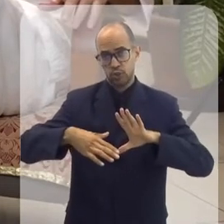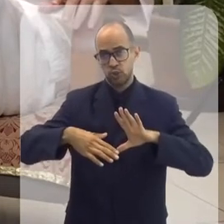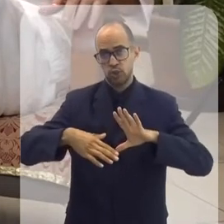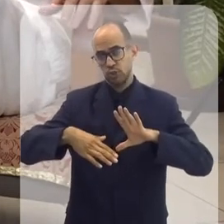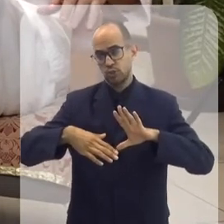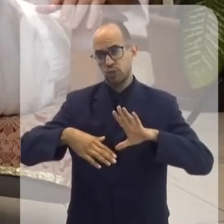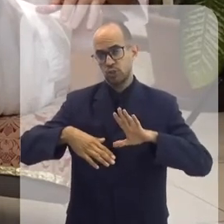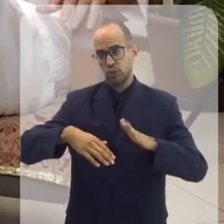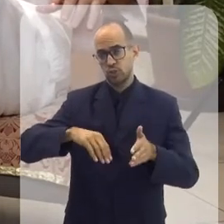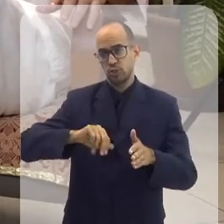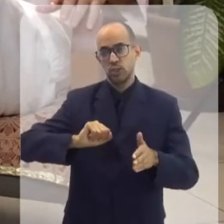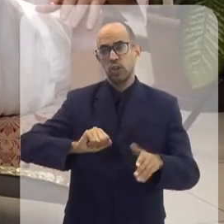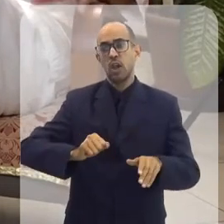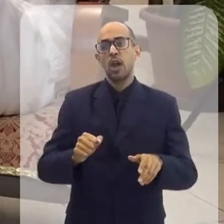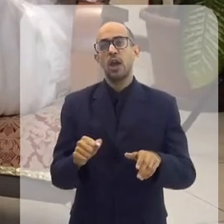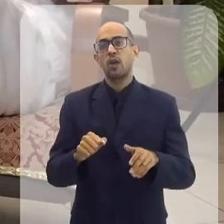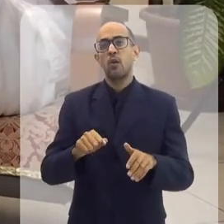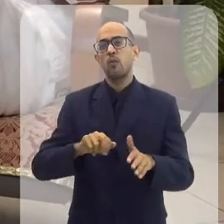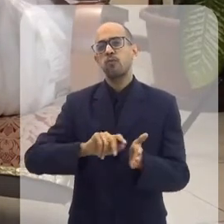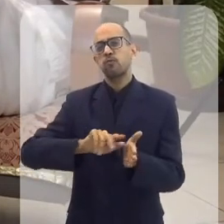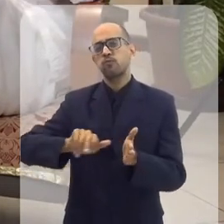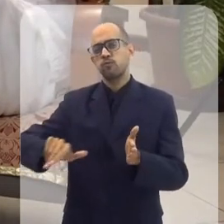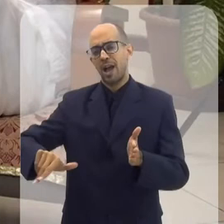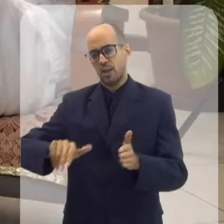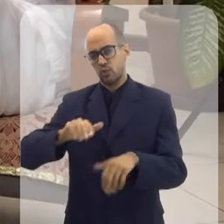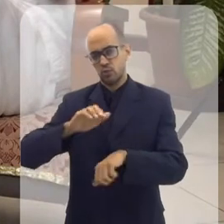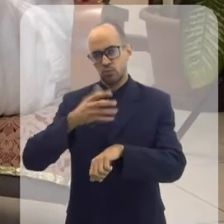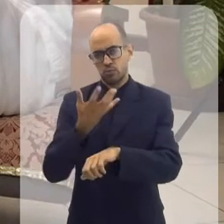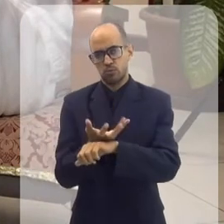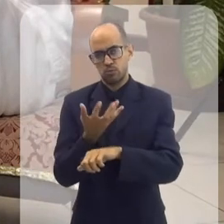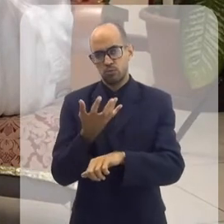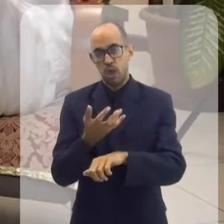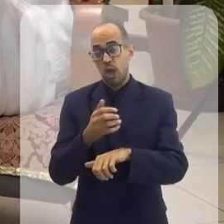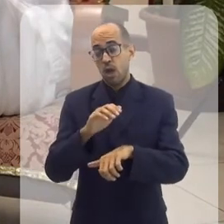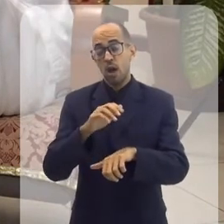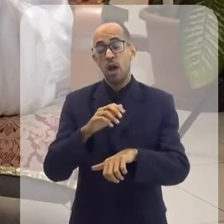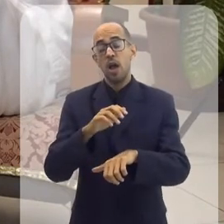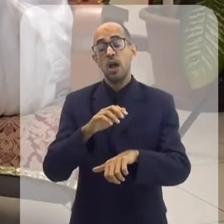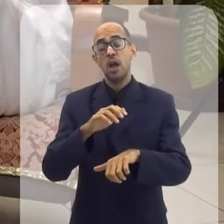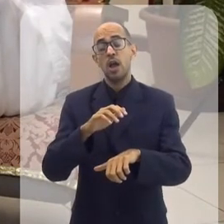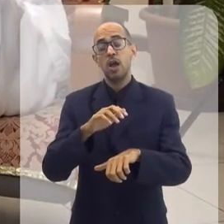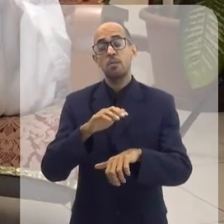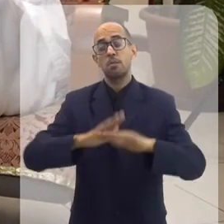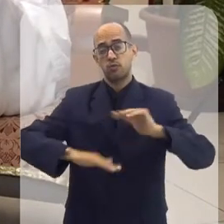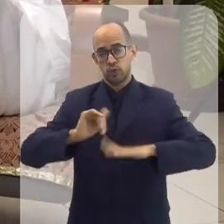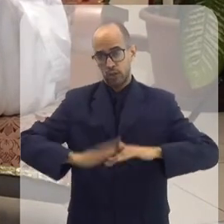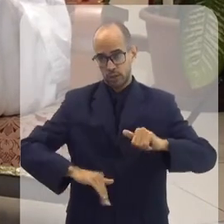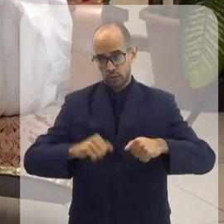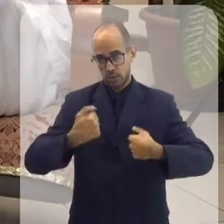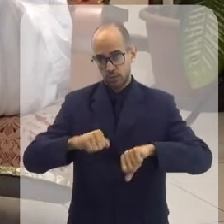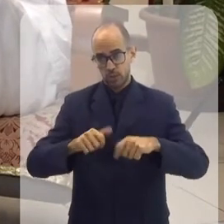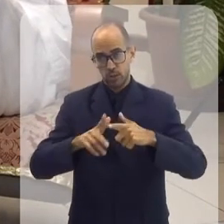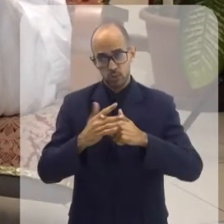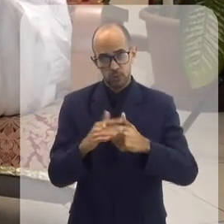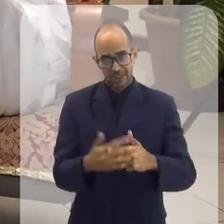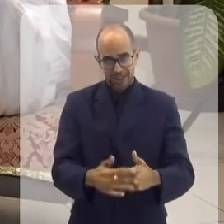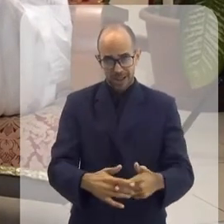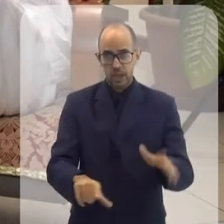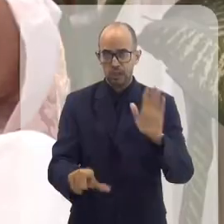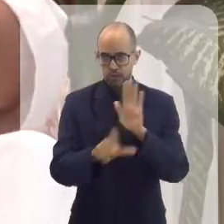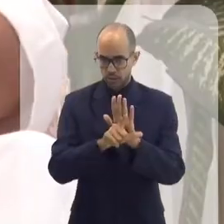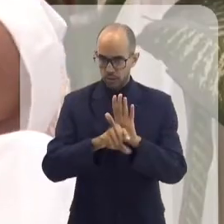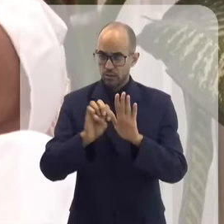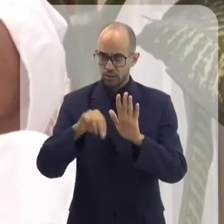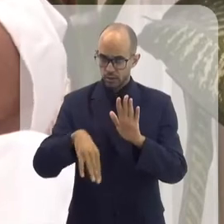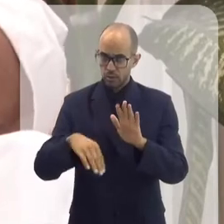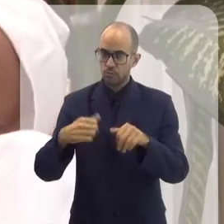de uma forma multidisciplinar simultaneamente a gente precisa sim ter o aperfeiçoamento de leis